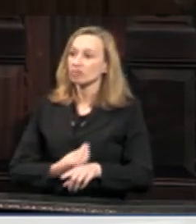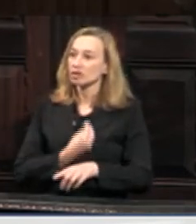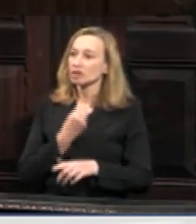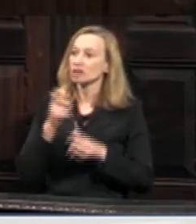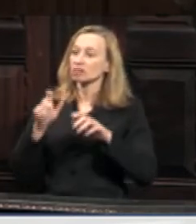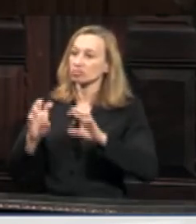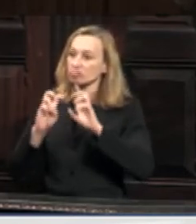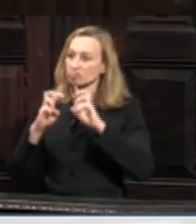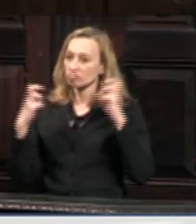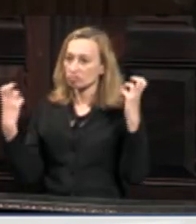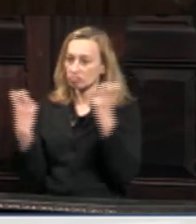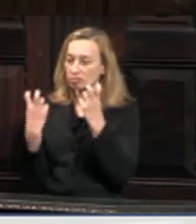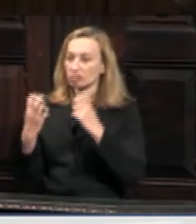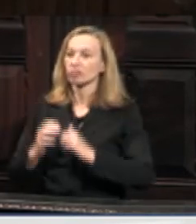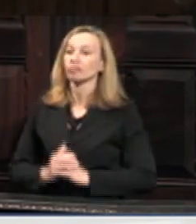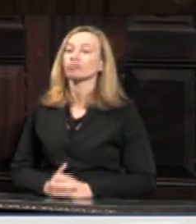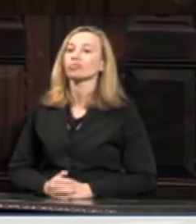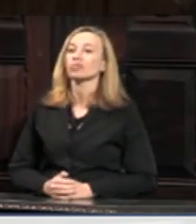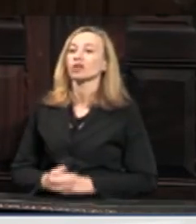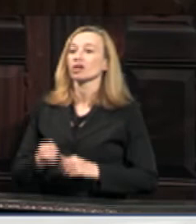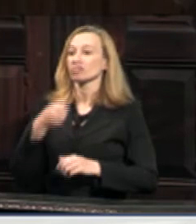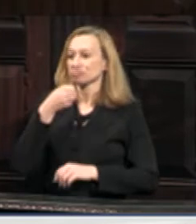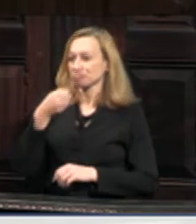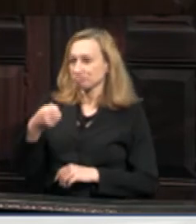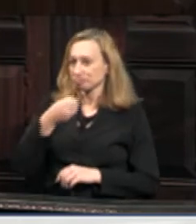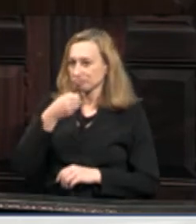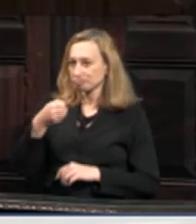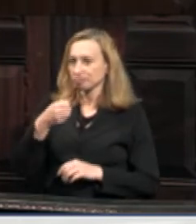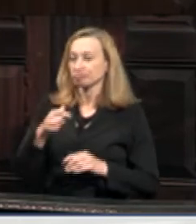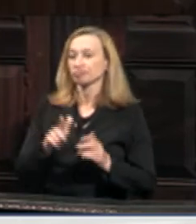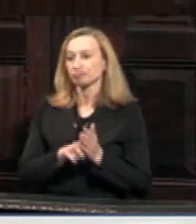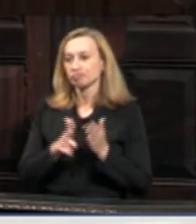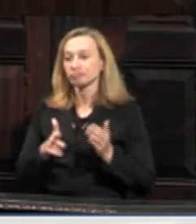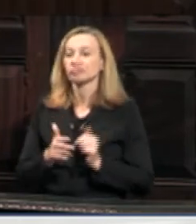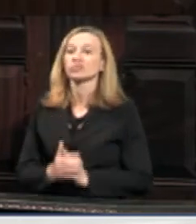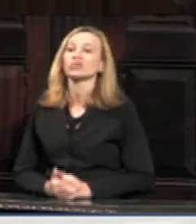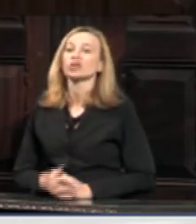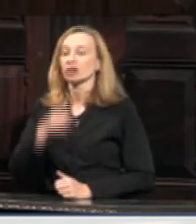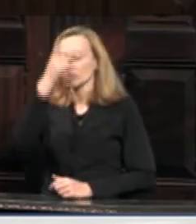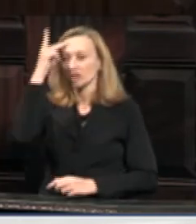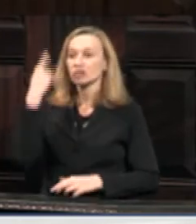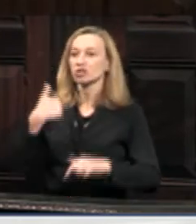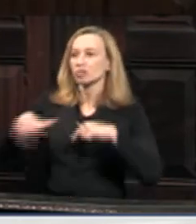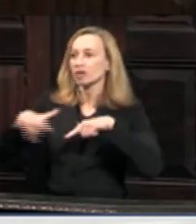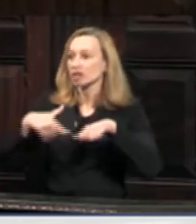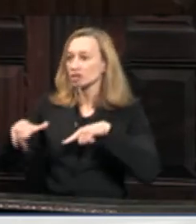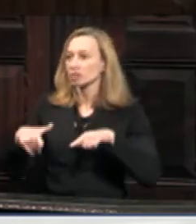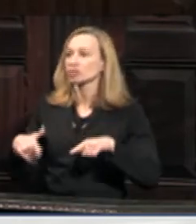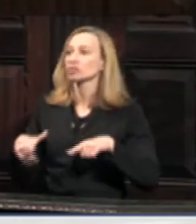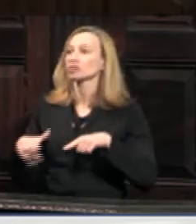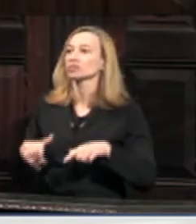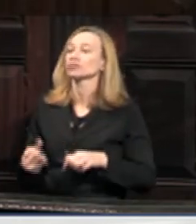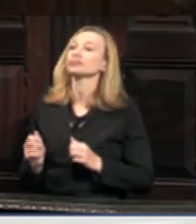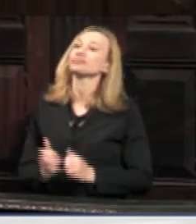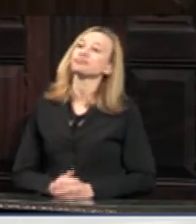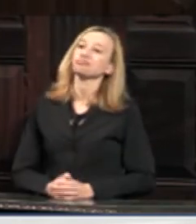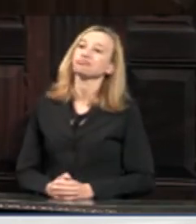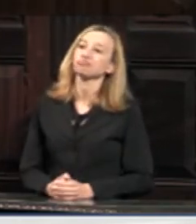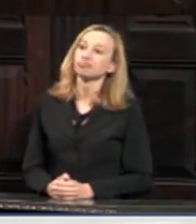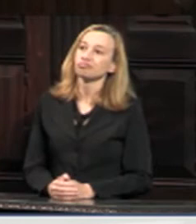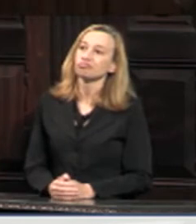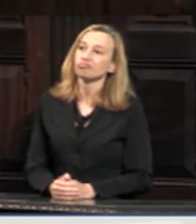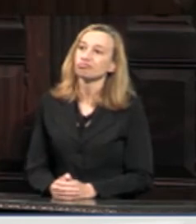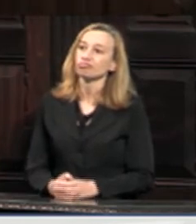plenário Barbosa Lima Sobrinho, imprensa, trabalhadoras e trabalhadores aqui do Poder Legislativo Estadual.